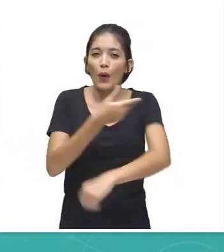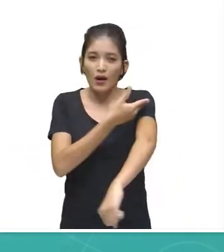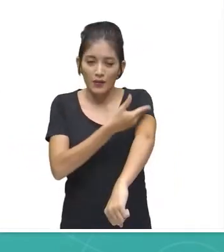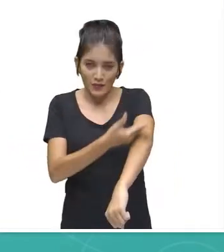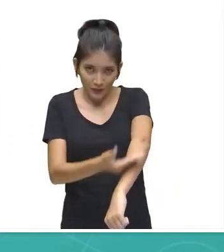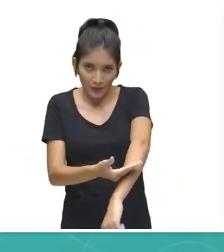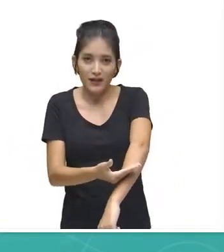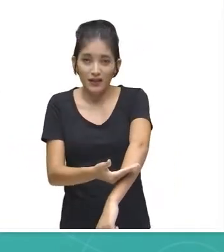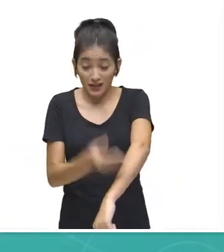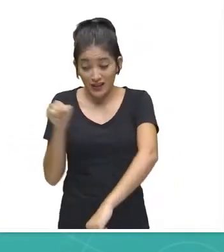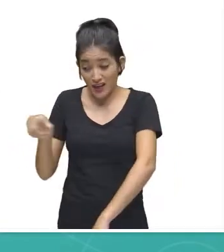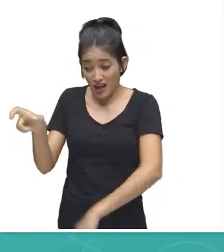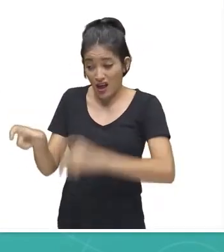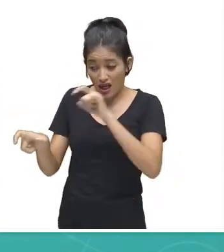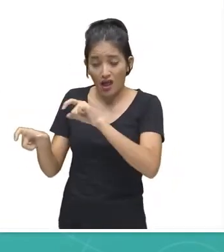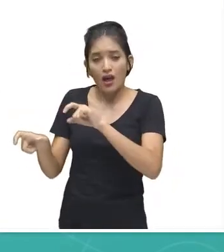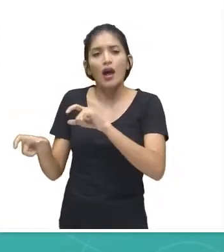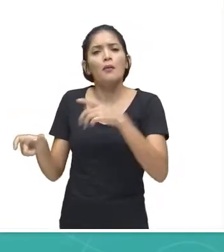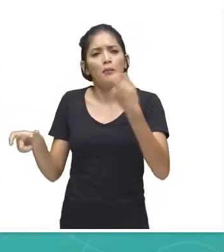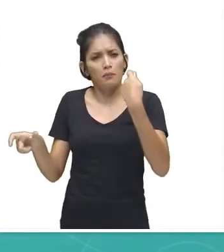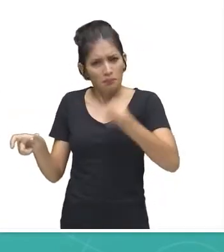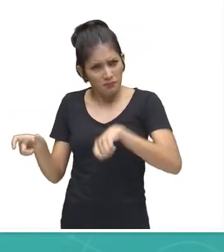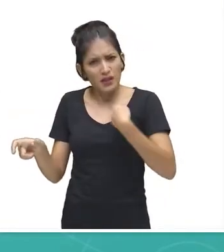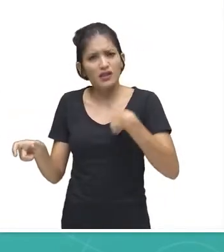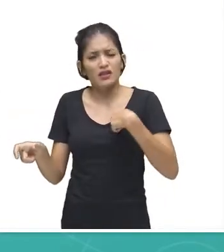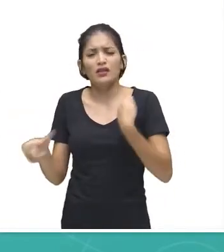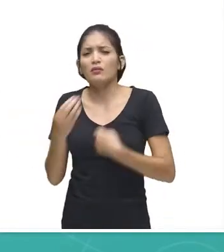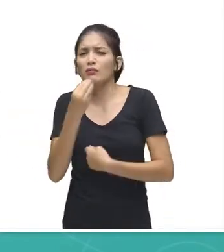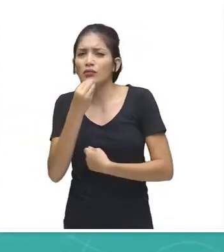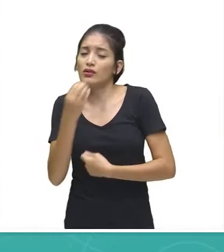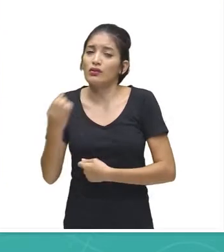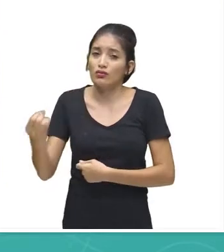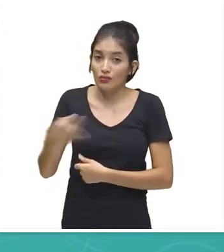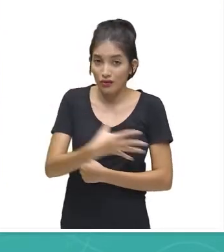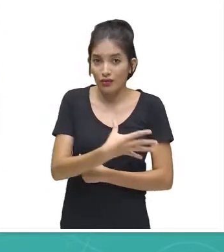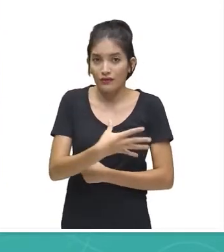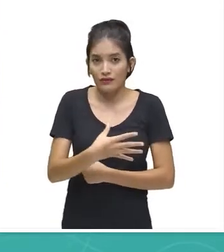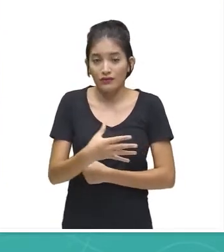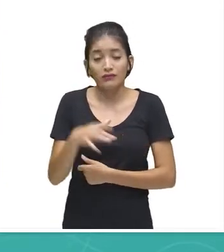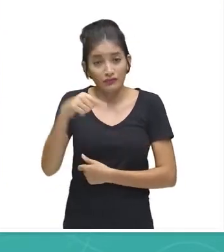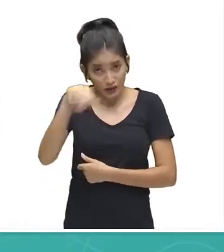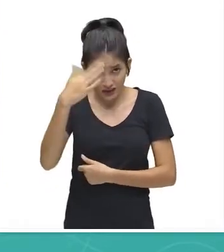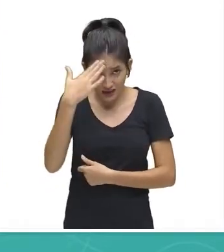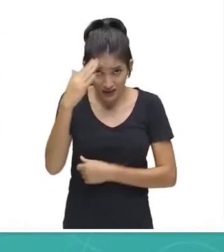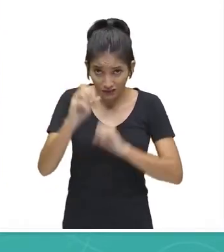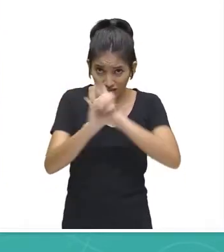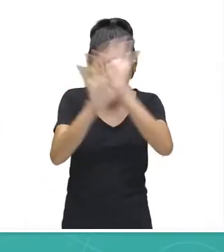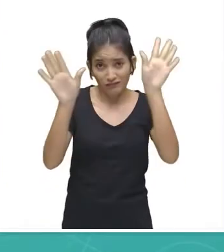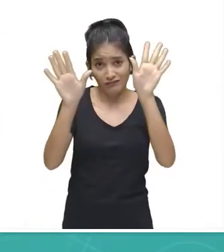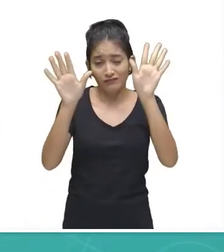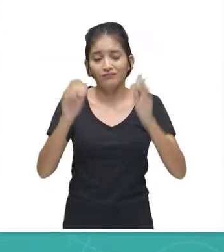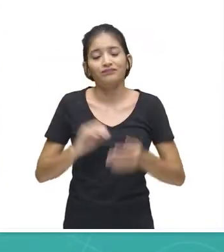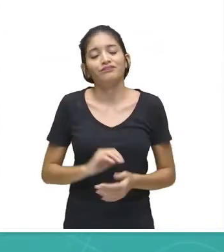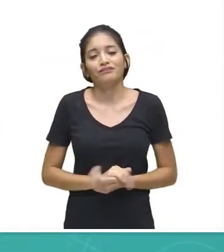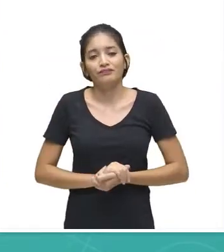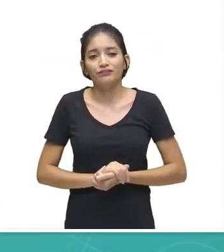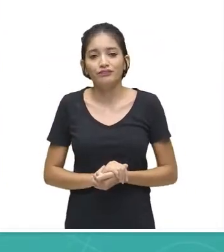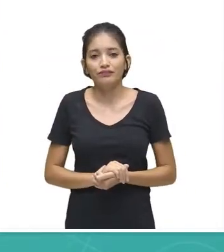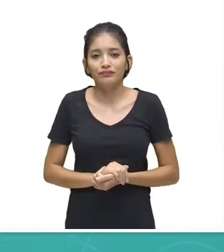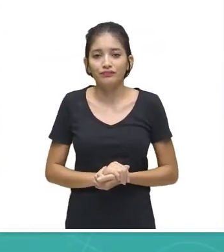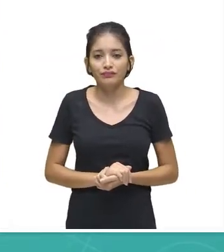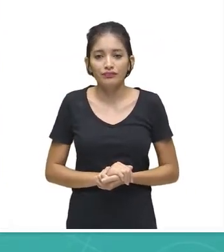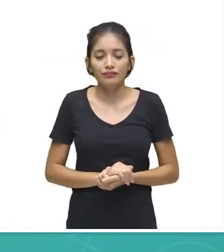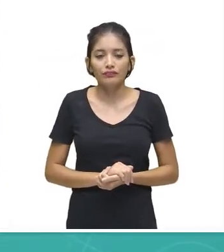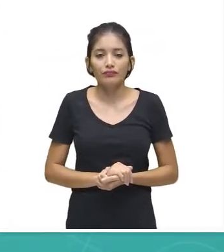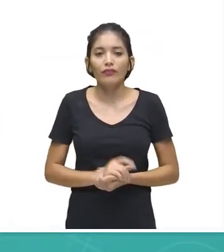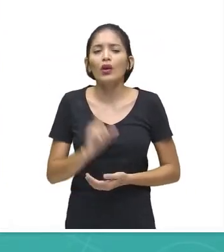esta pessoa merece uma chance. Vamos adiante? Deu para vocês entenderem aí? Então vamos adiante. O